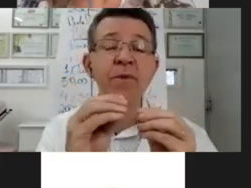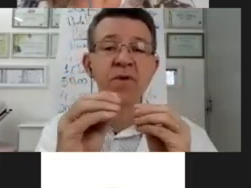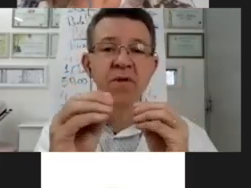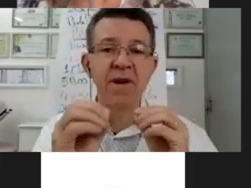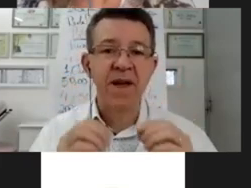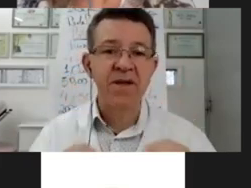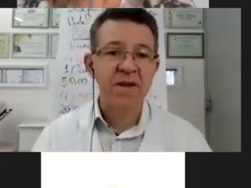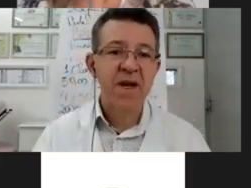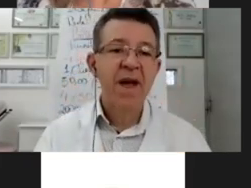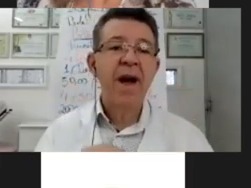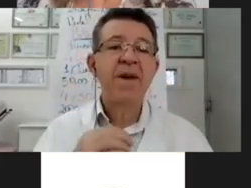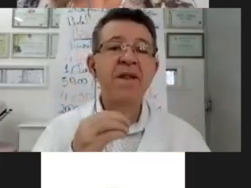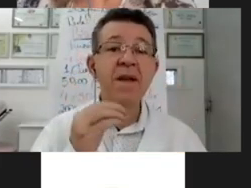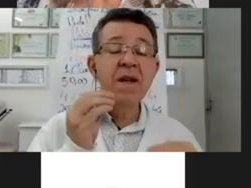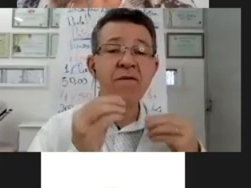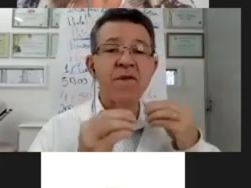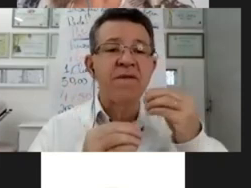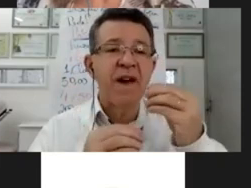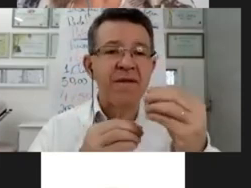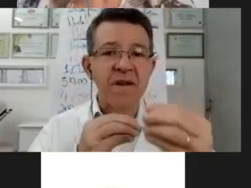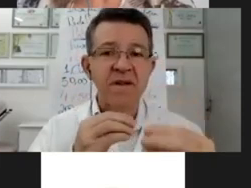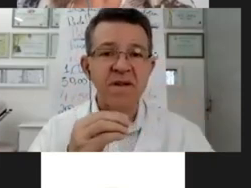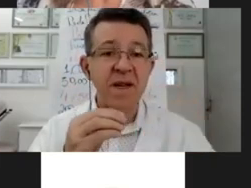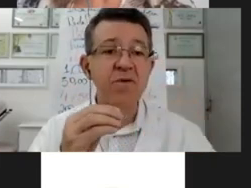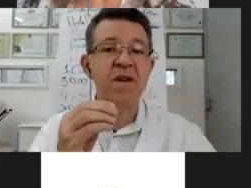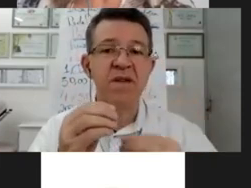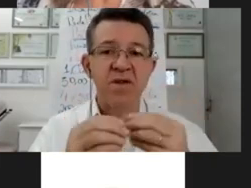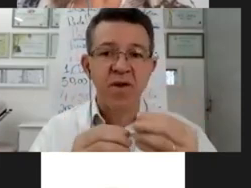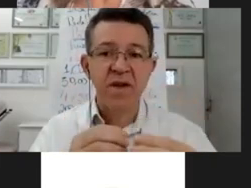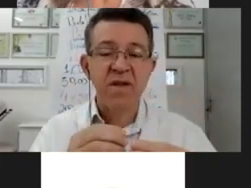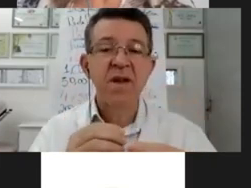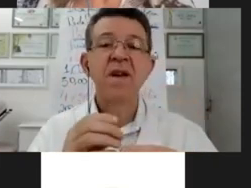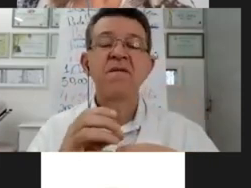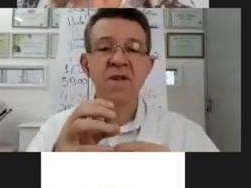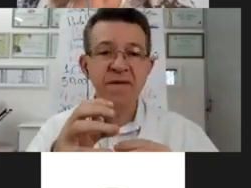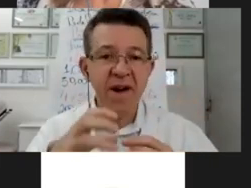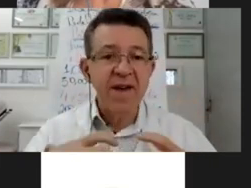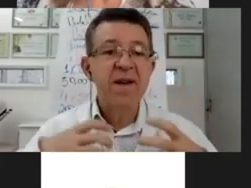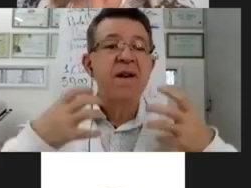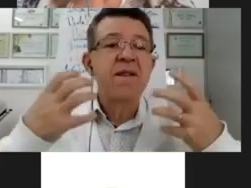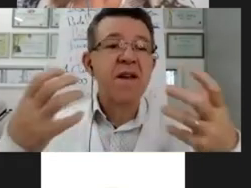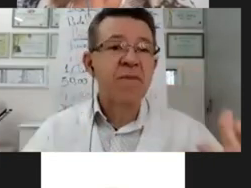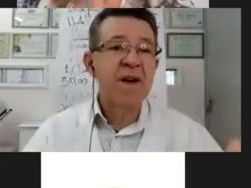o corpo do seu cliente. À medida que você vai avançando nas sessões,